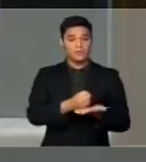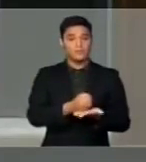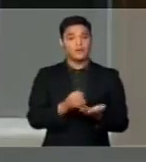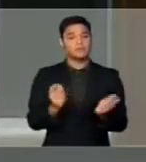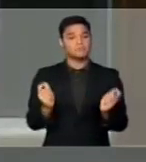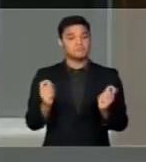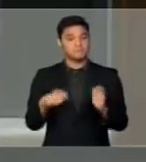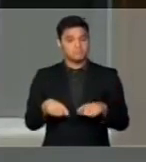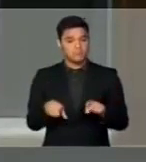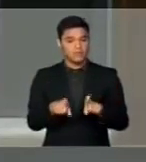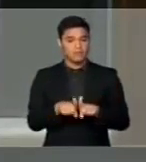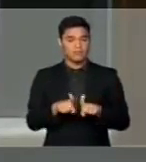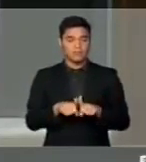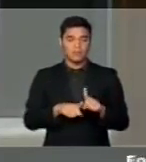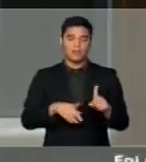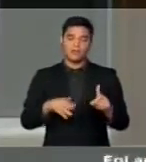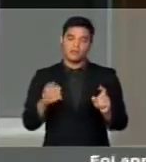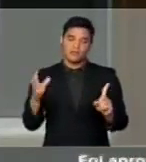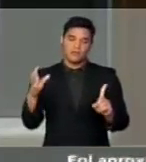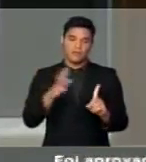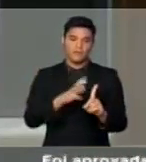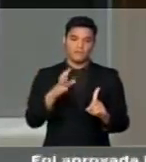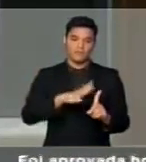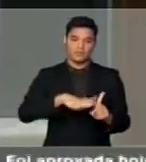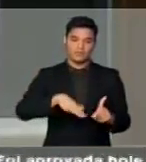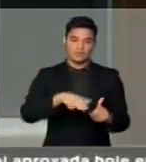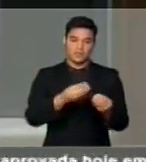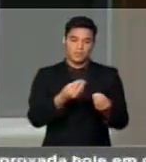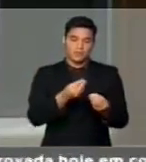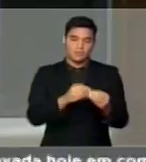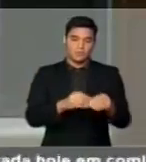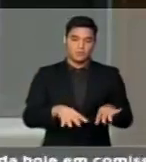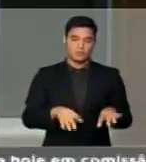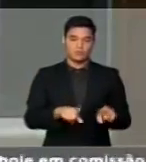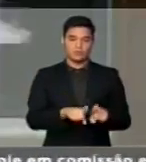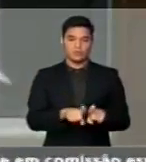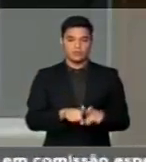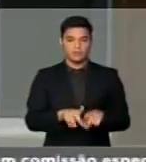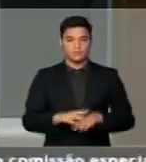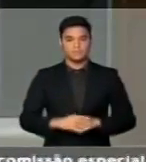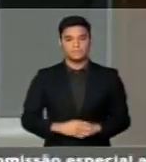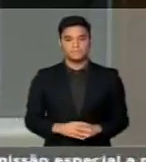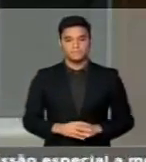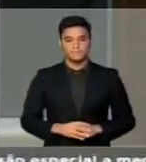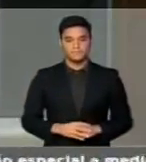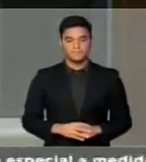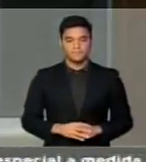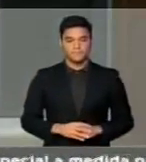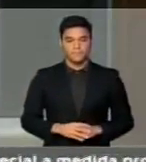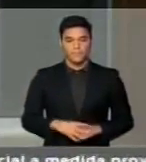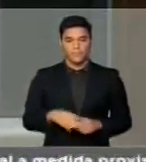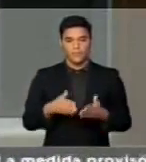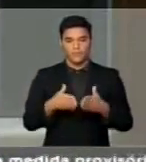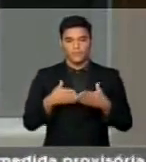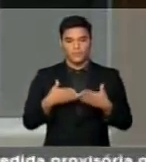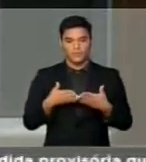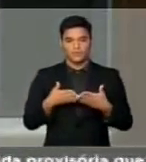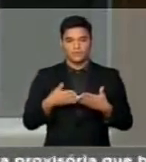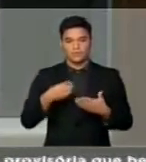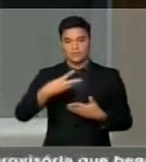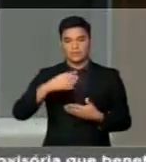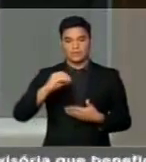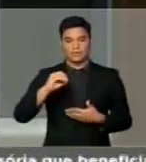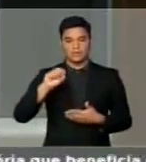pode ser atingido por isso. Por isso, senhor presidente, eu queria que esse depoimento, só peço 30